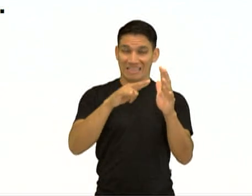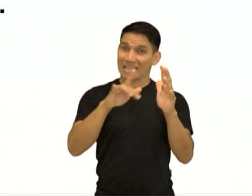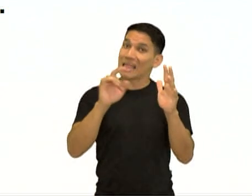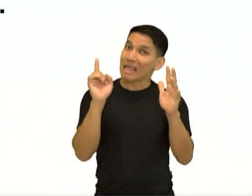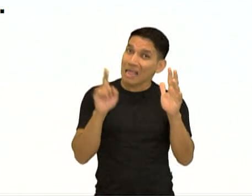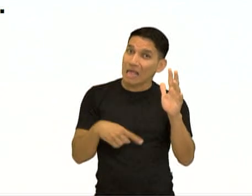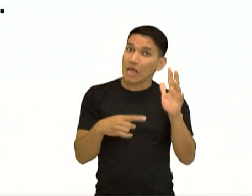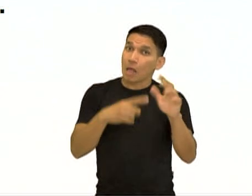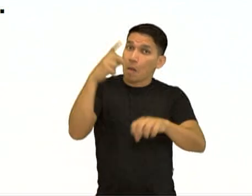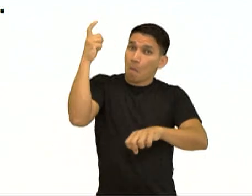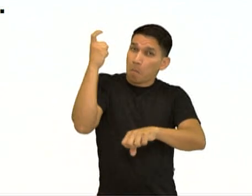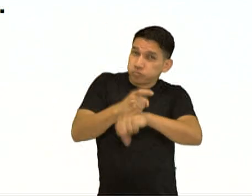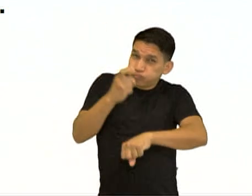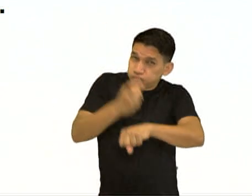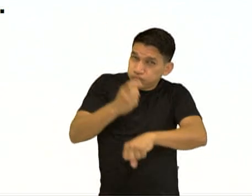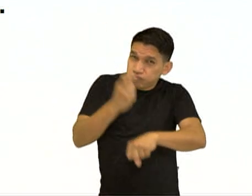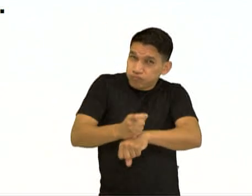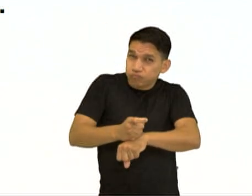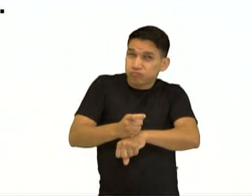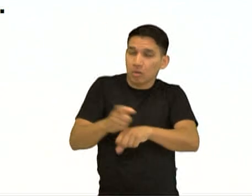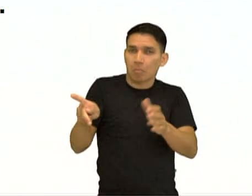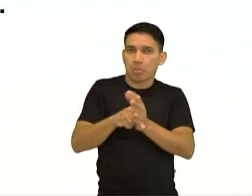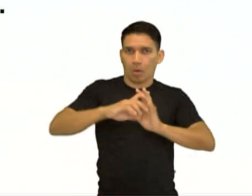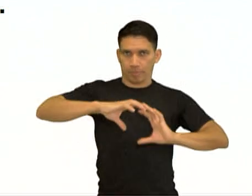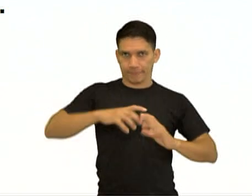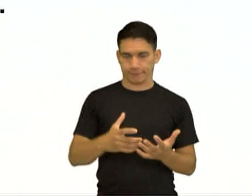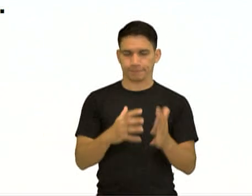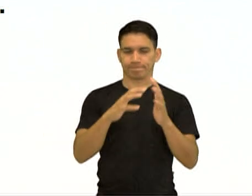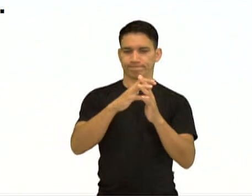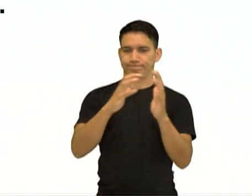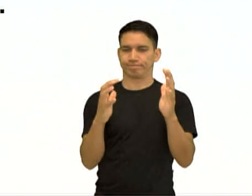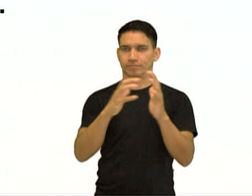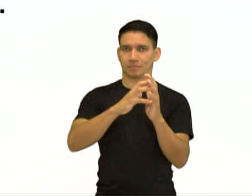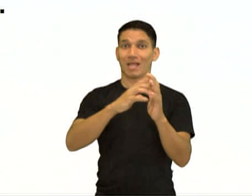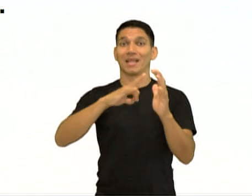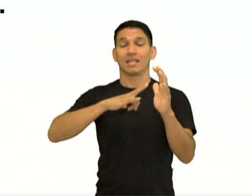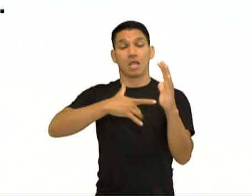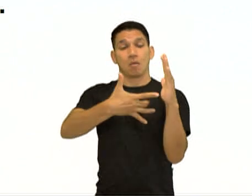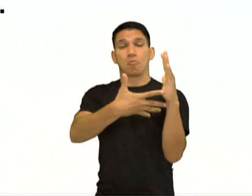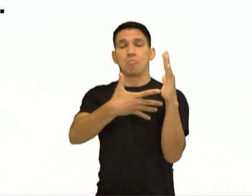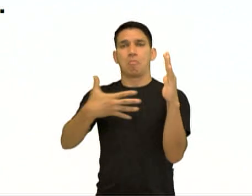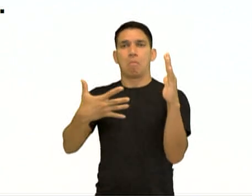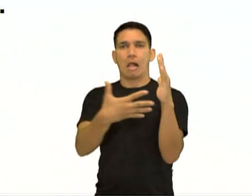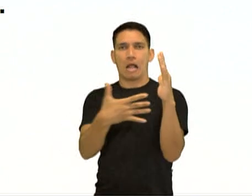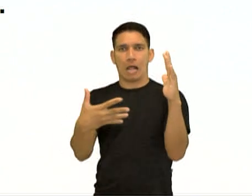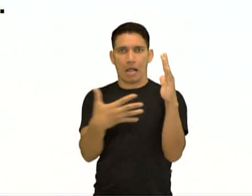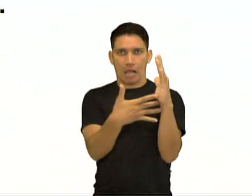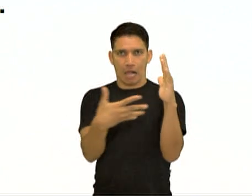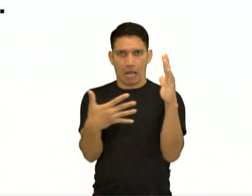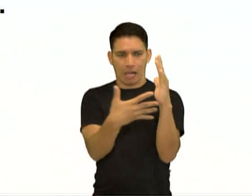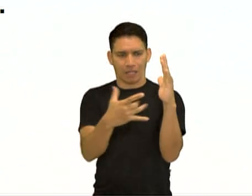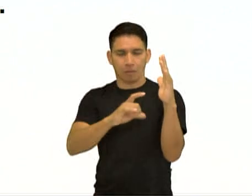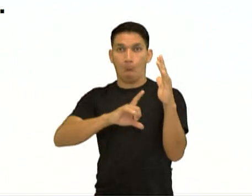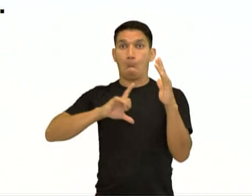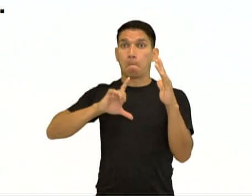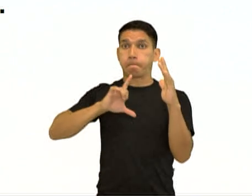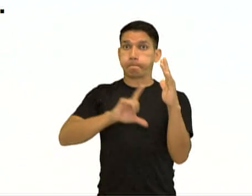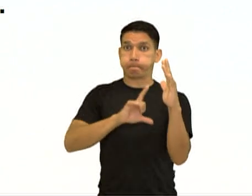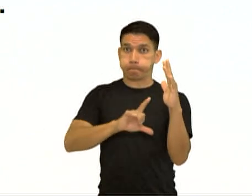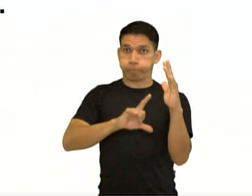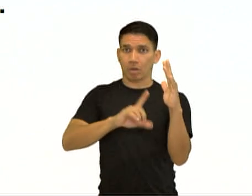camada rochosa sólida do nosso planeta, o manto terrestre, que é essa camada de